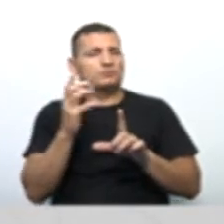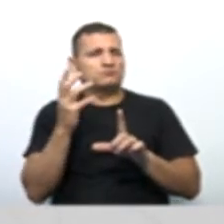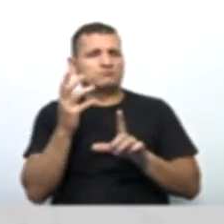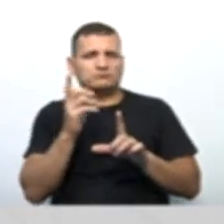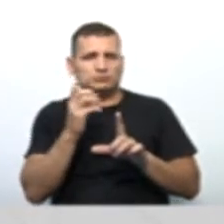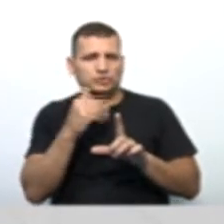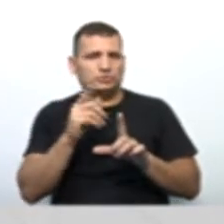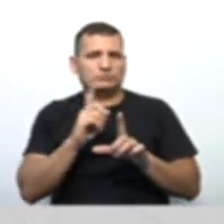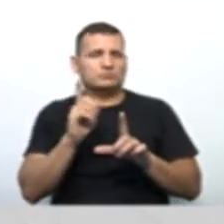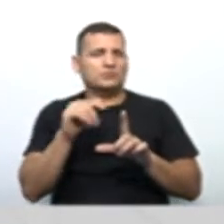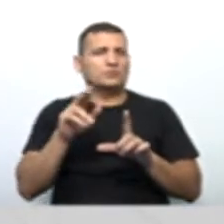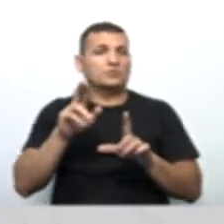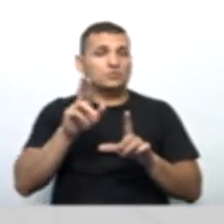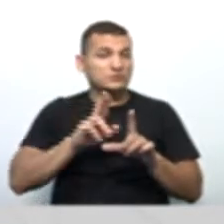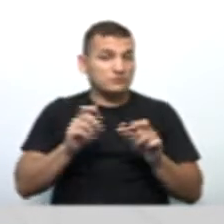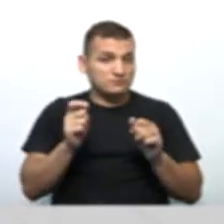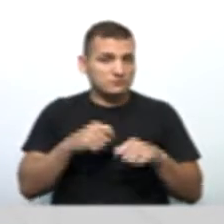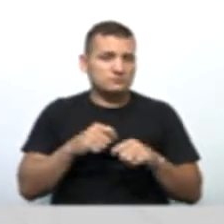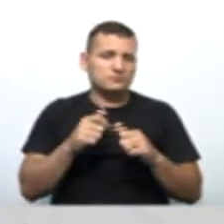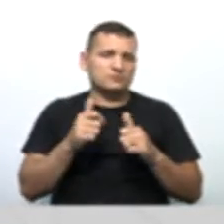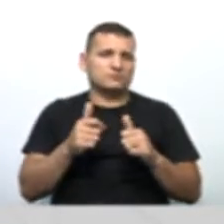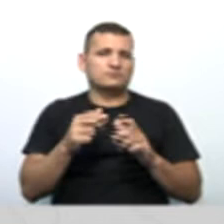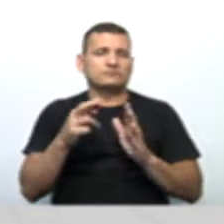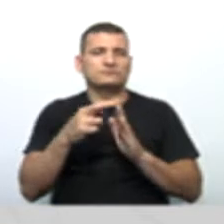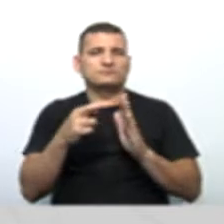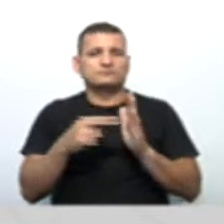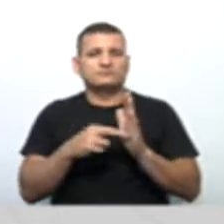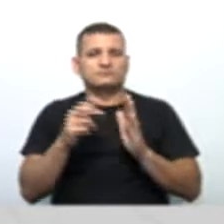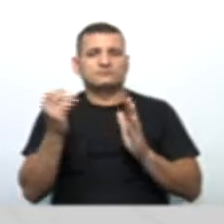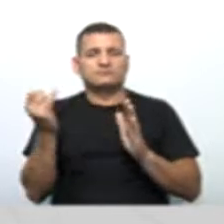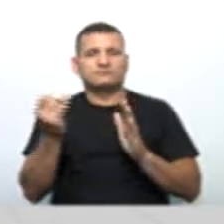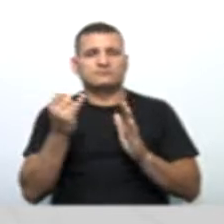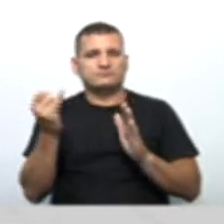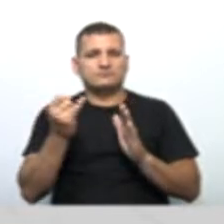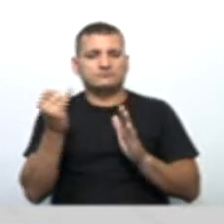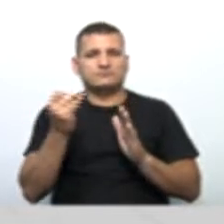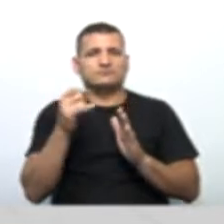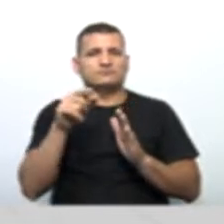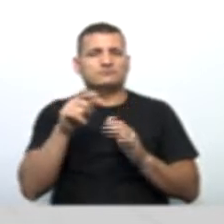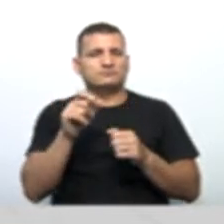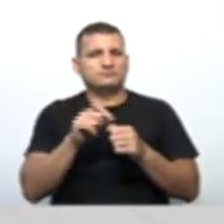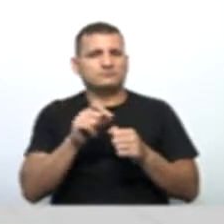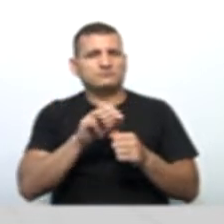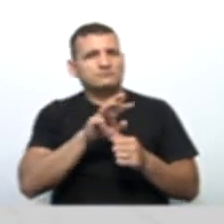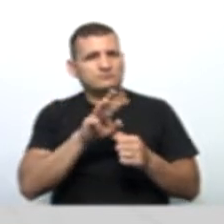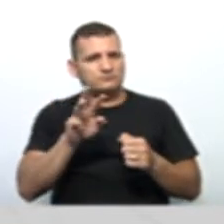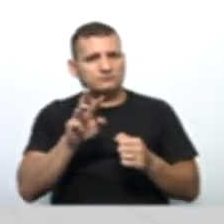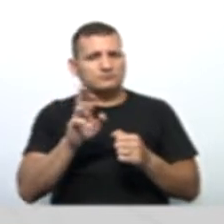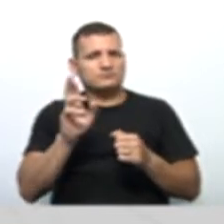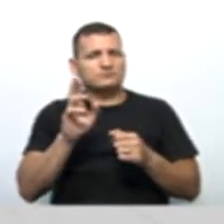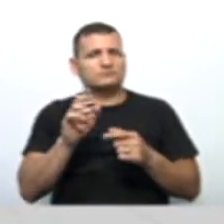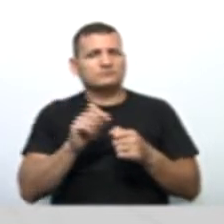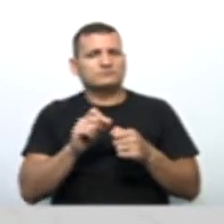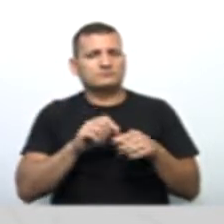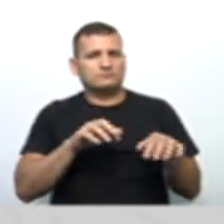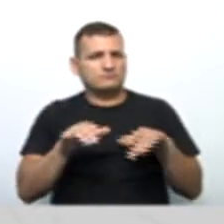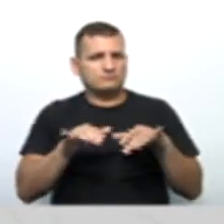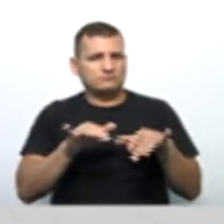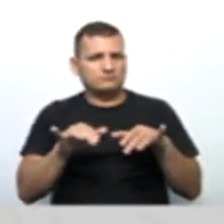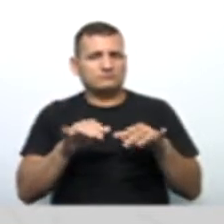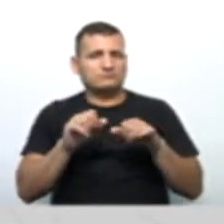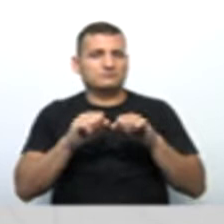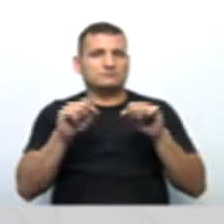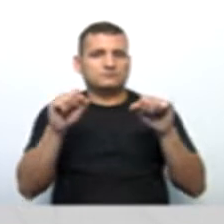tá então esses requisitos é importante na hora de você fazer um site é pra quem faz programação na hora de fazer